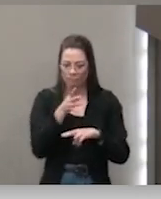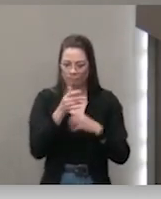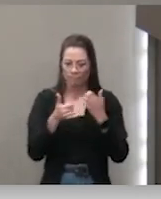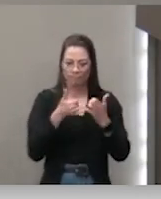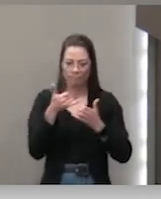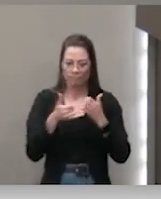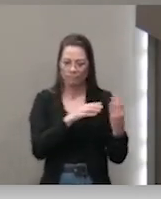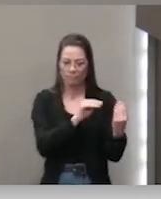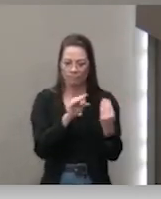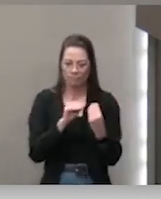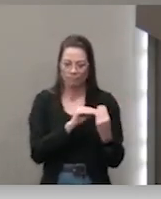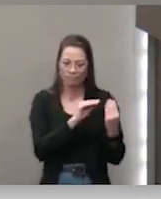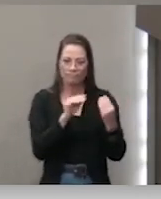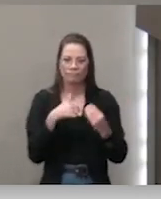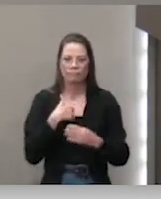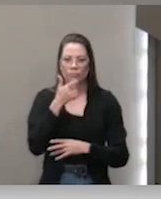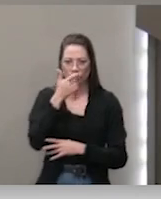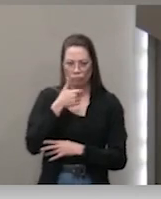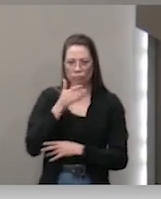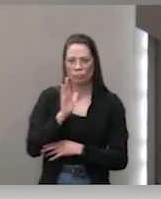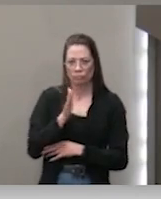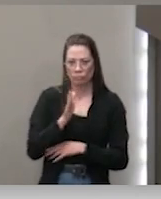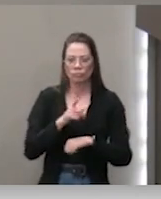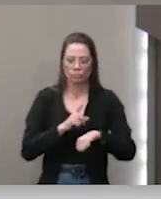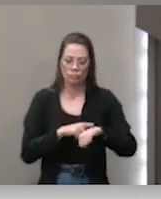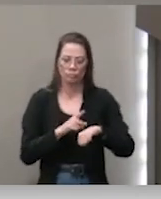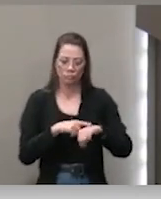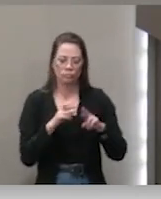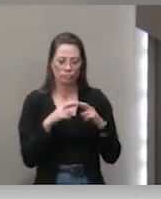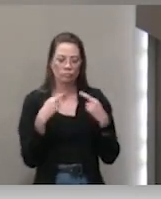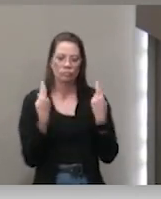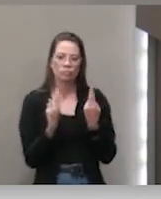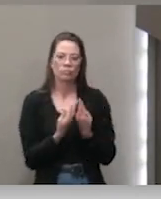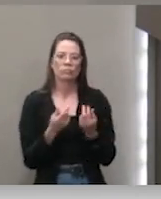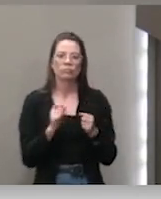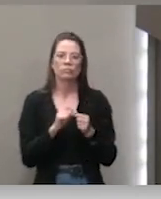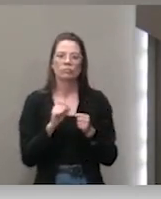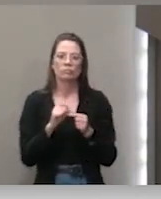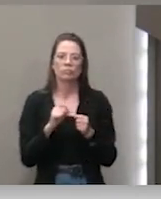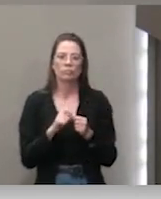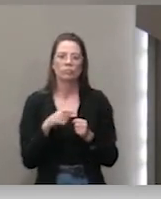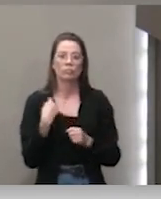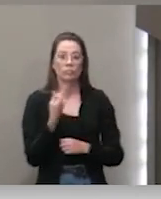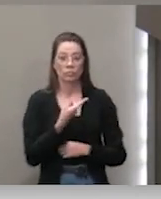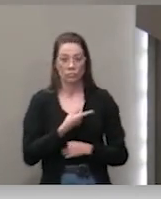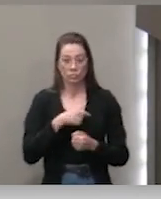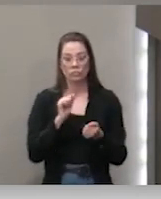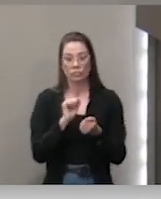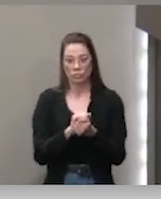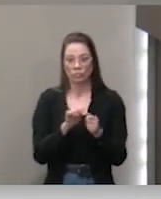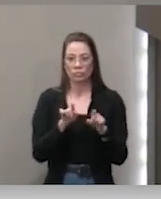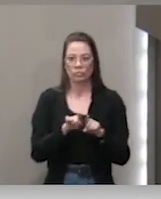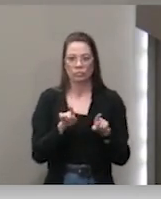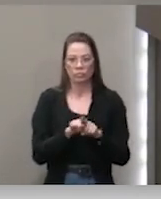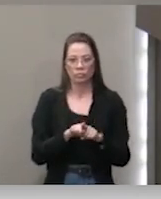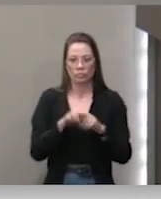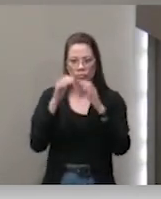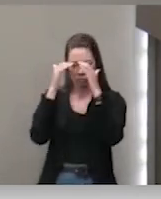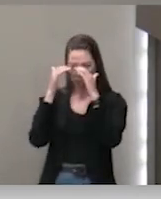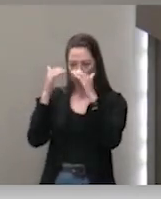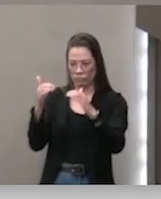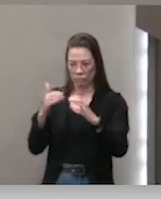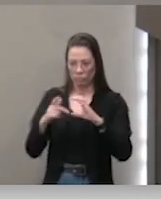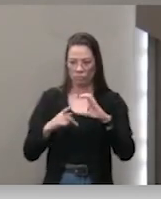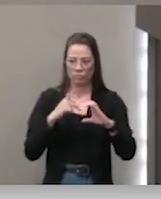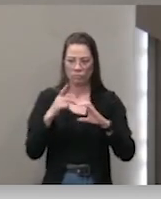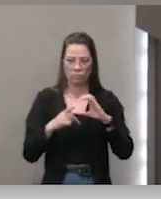batendo boca. Então, eu acho que já está passando da hora, presidente, de nós fazer uma reunião entre nós vereadores aqui e colocar respeito na casa